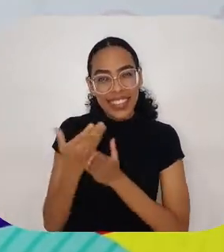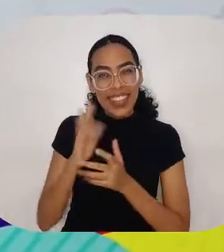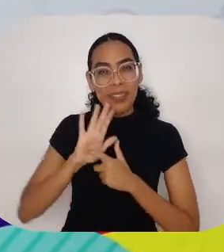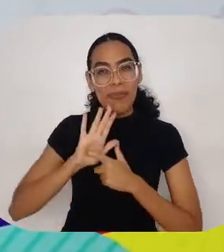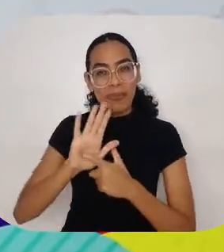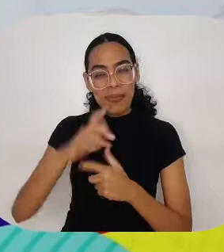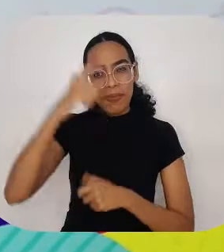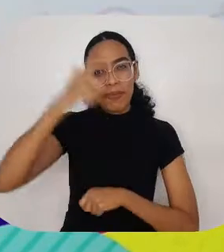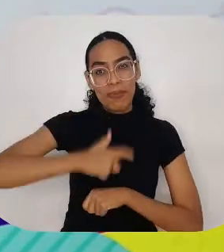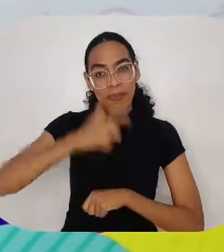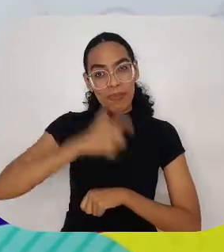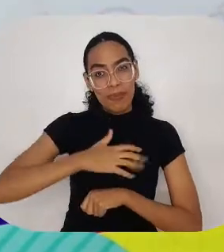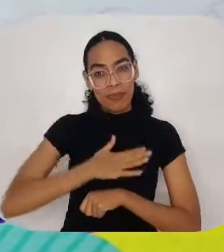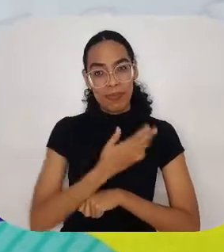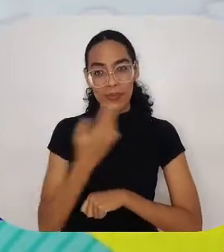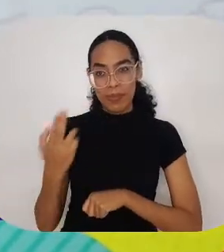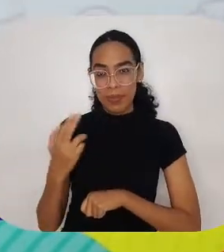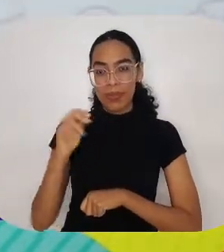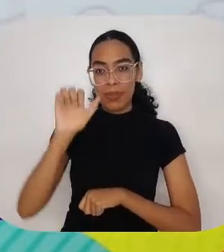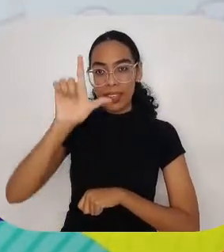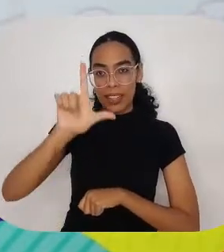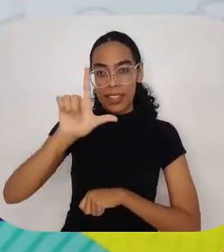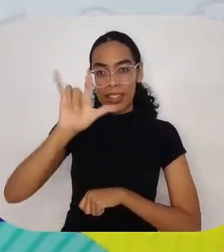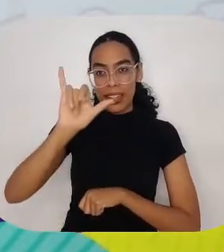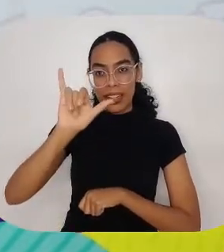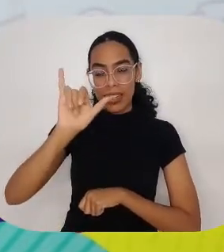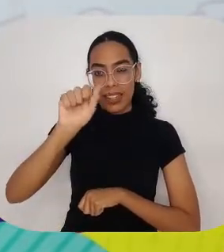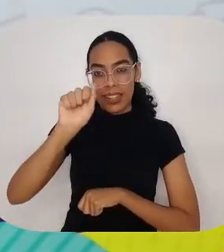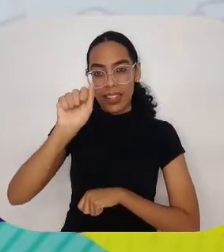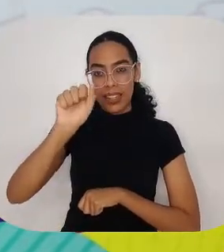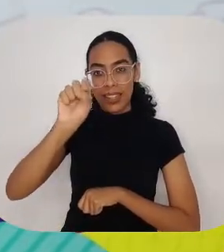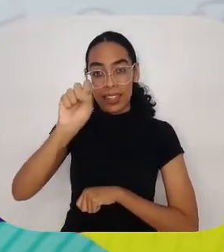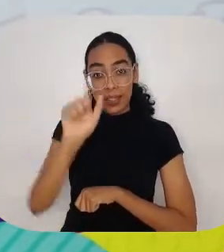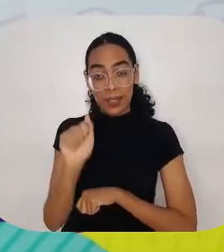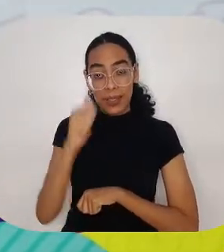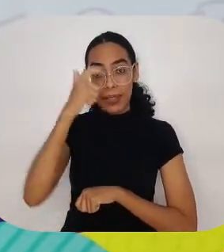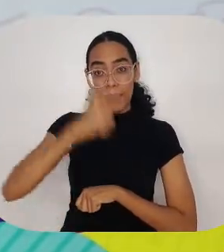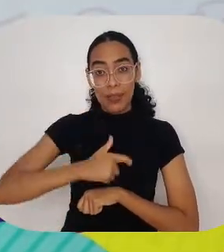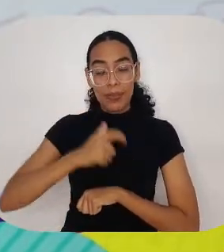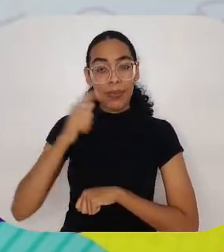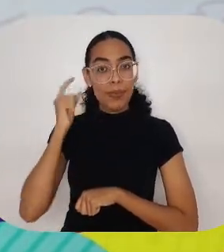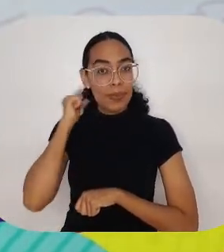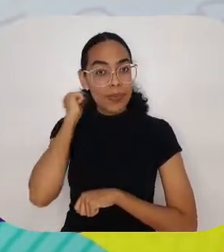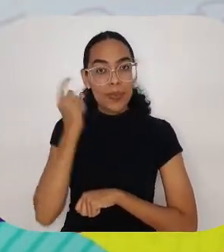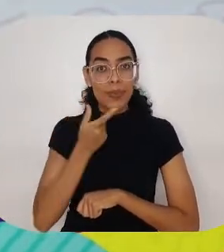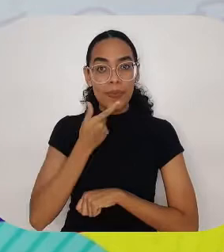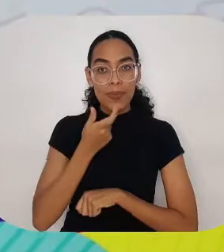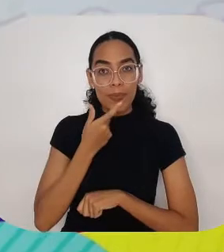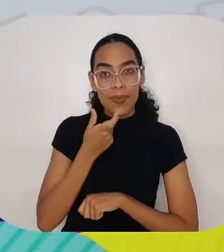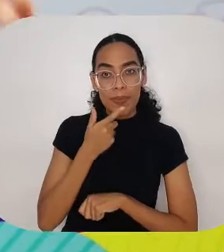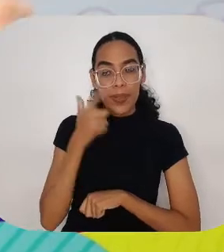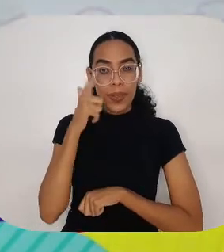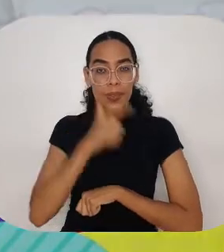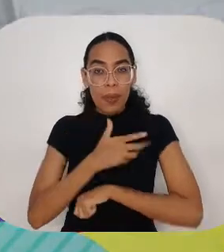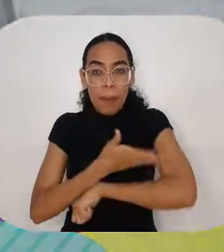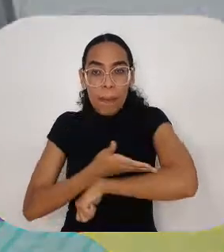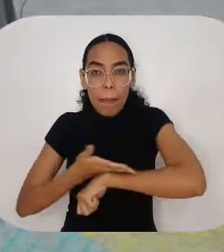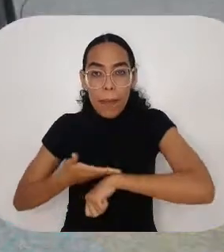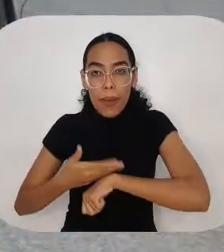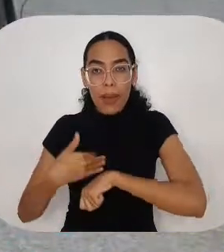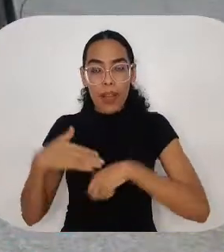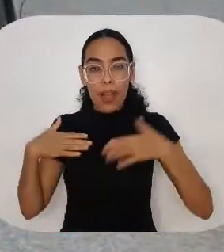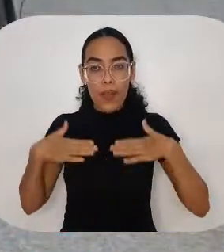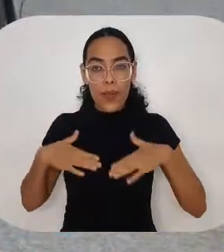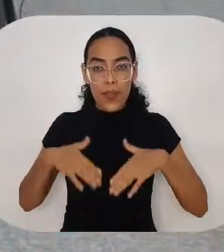deixa eu me apresentar, que eu acabei de chegar. Eu sou a Laysa, eu tenho cabelo vermelho, pele clara, olhos castanhos. Eu estou